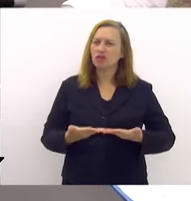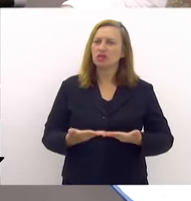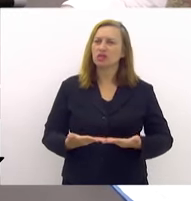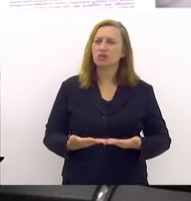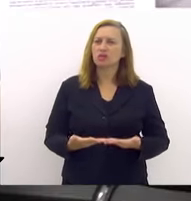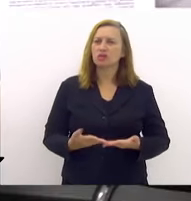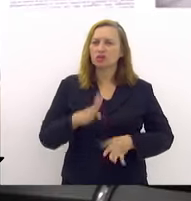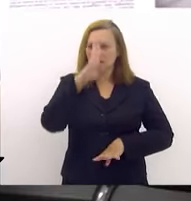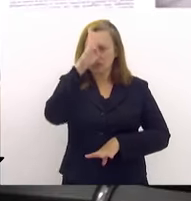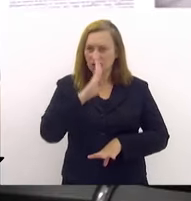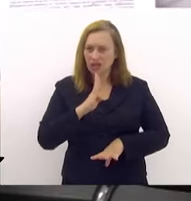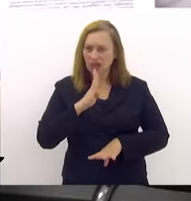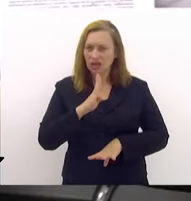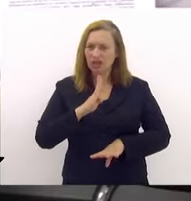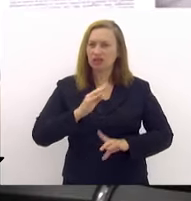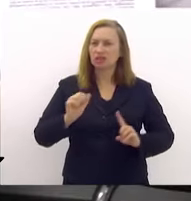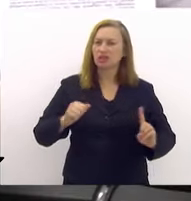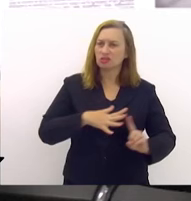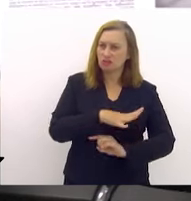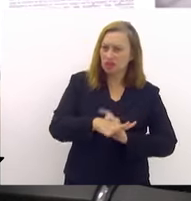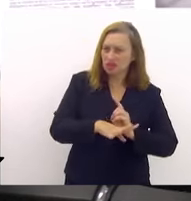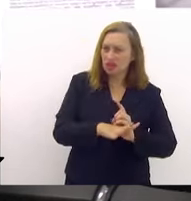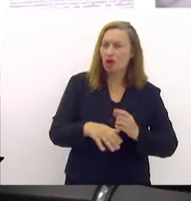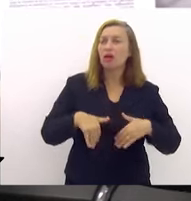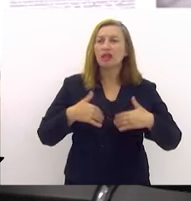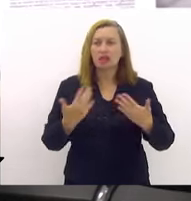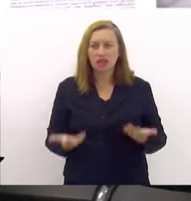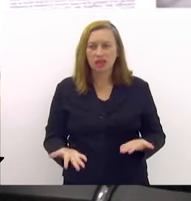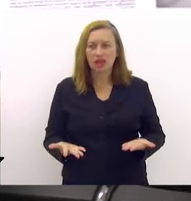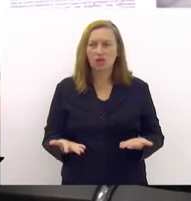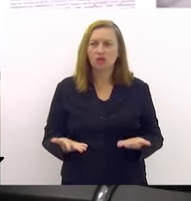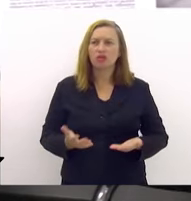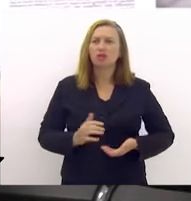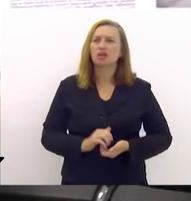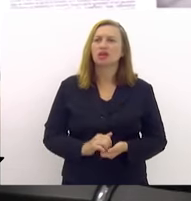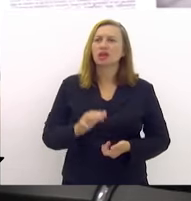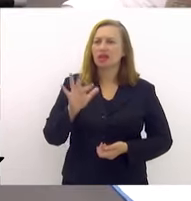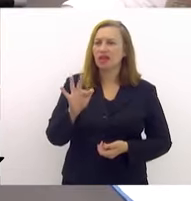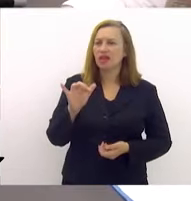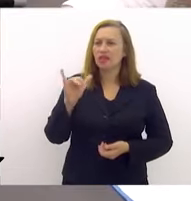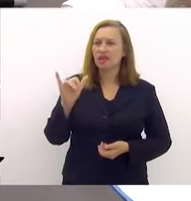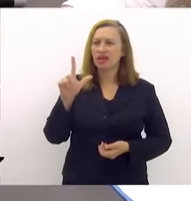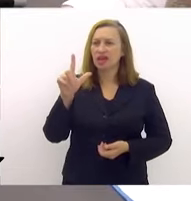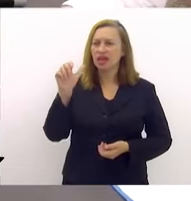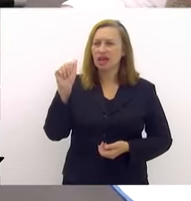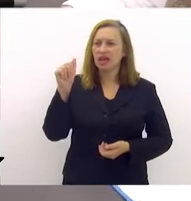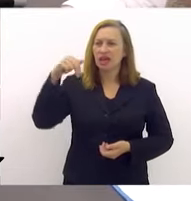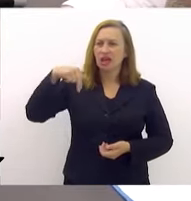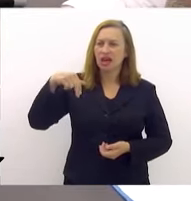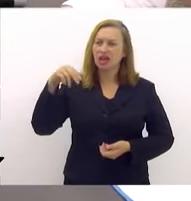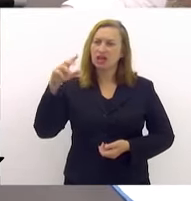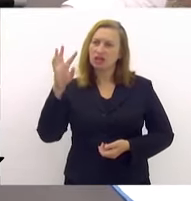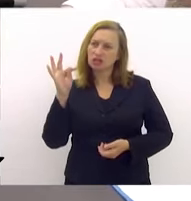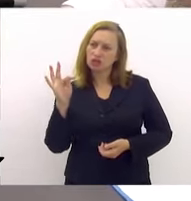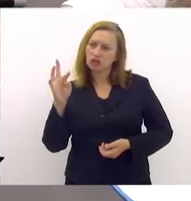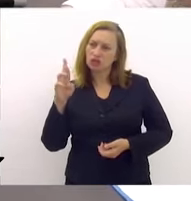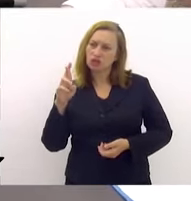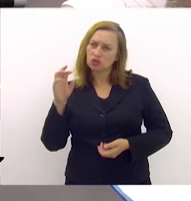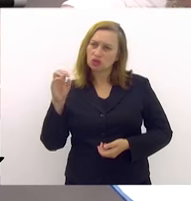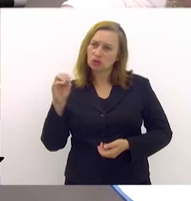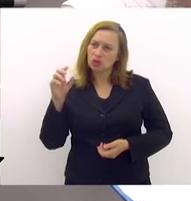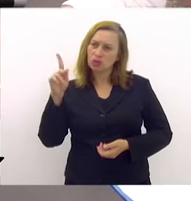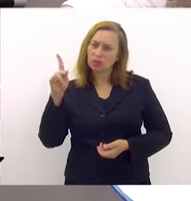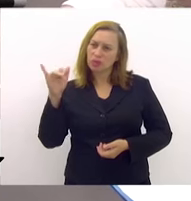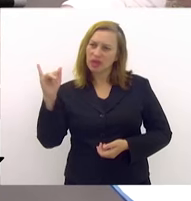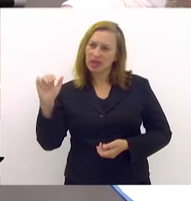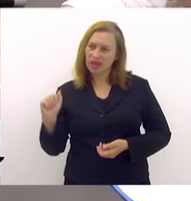por prestarem serviços e ações sociais. Né? Então, está no filantrópico, está no filantrópico. Não, mas nem todas têm